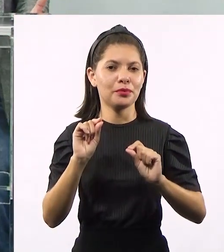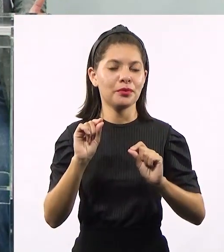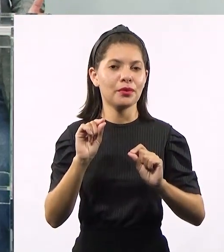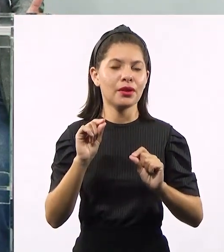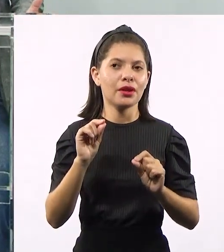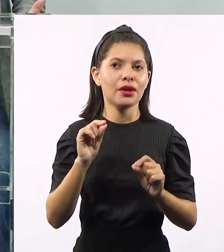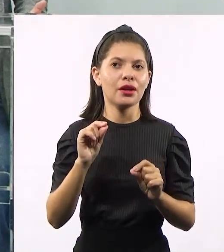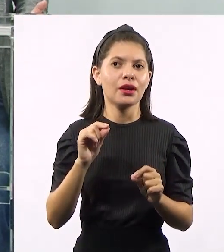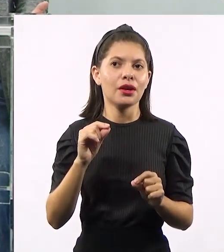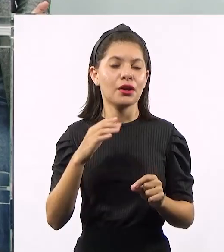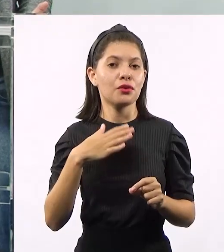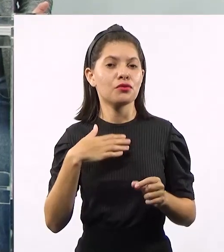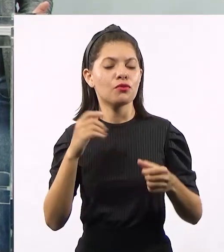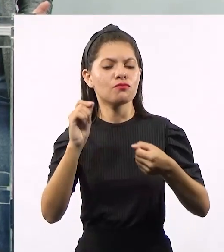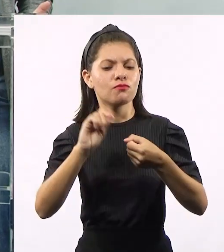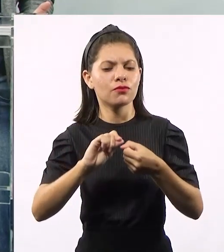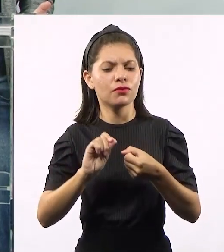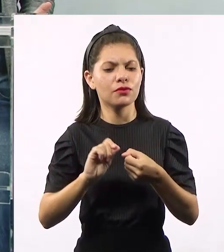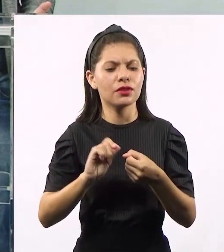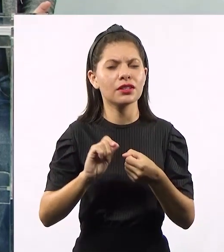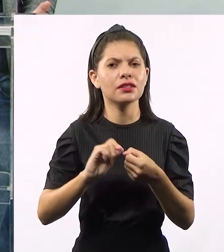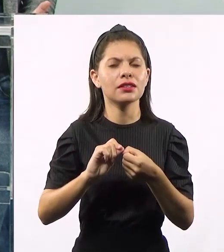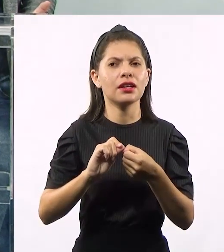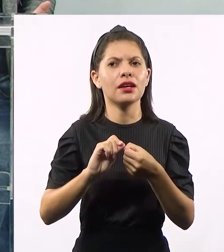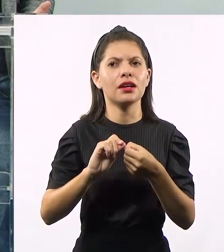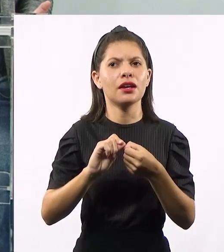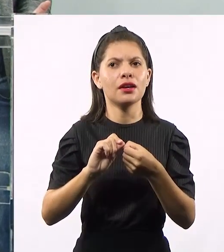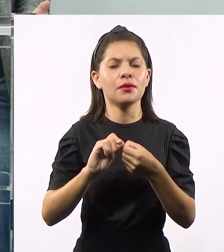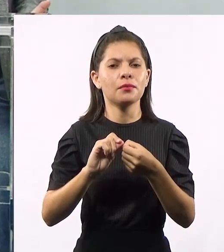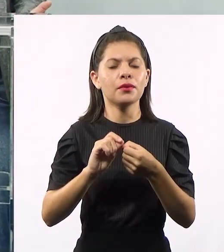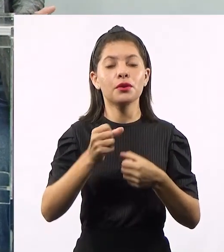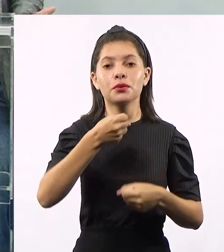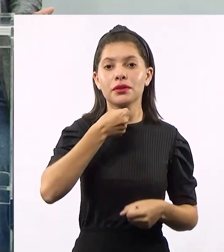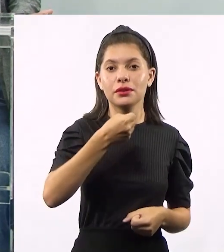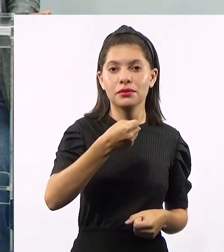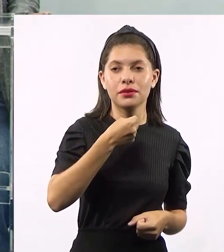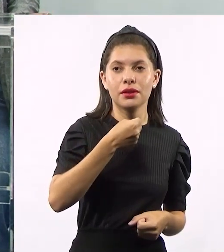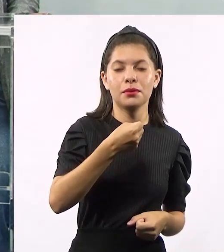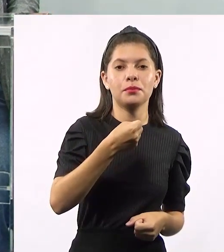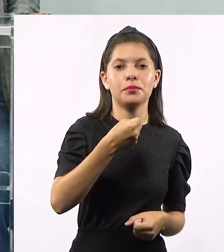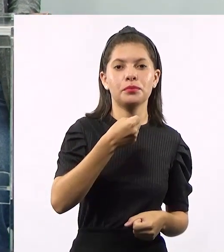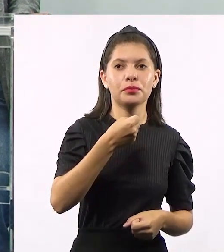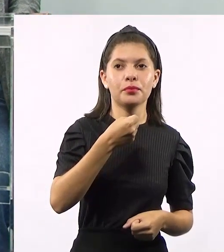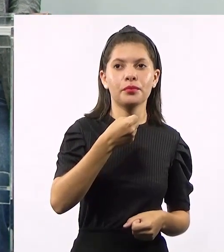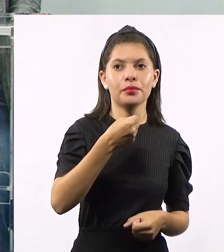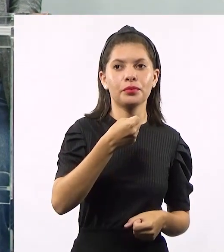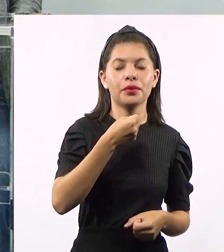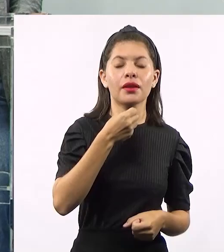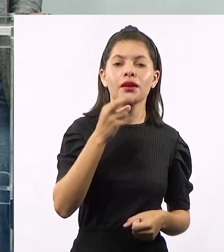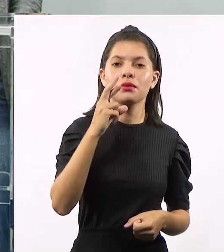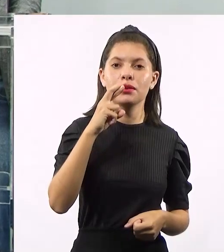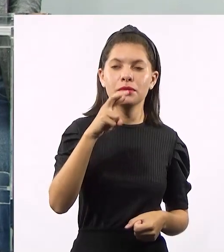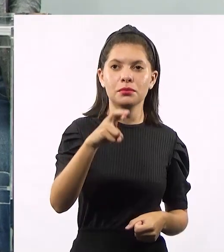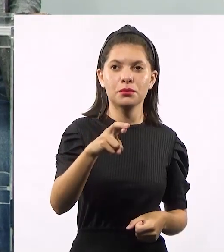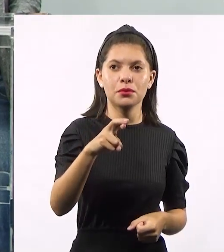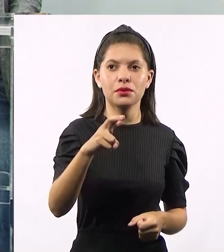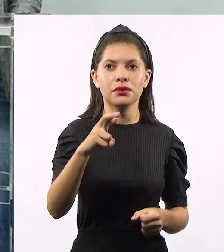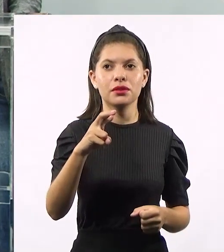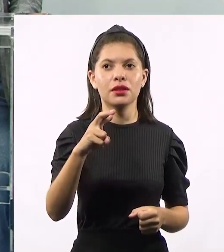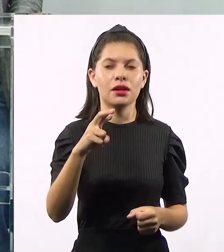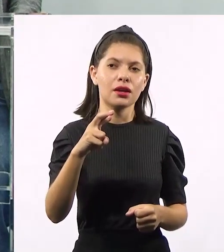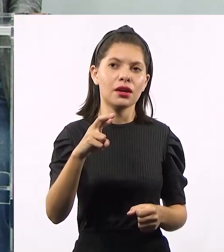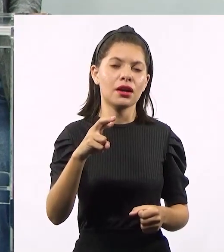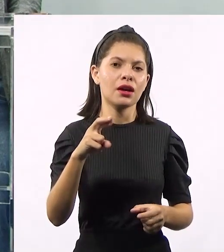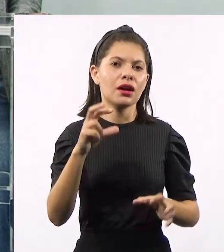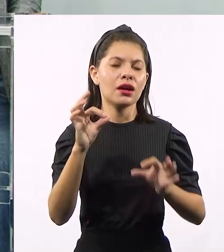Likert, que eu vou fazer uma afirmação e o entrevistado ele vai mensurar, através da resposta,